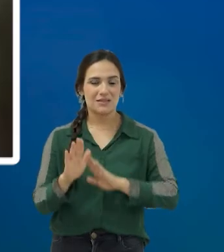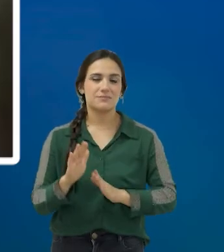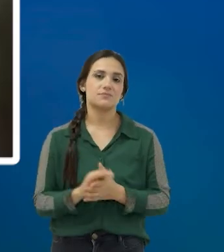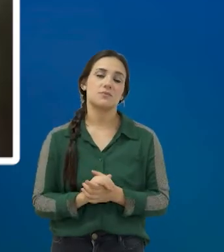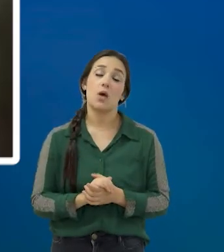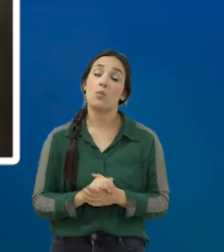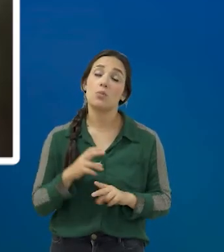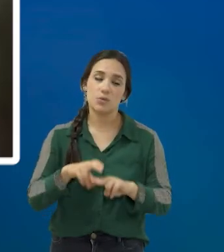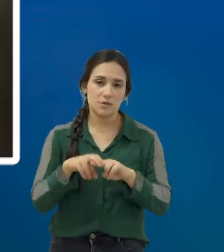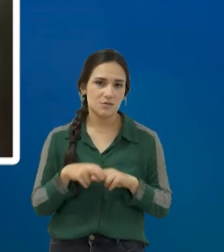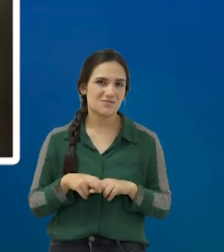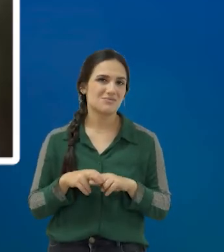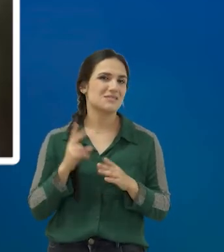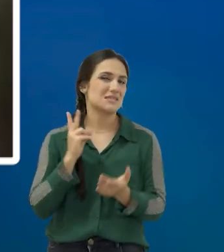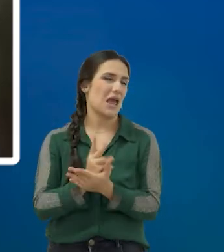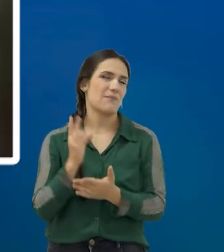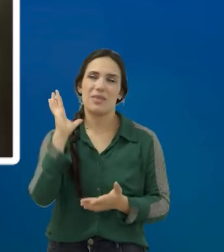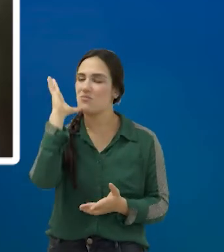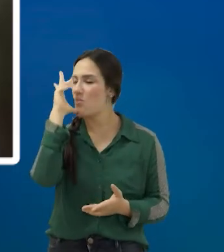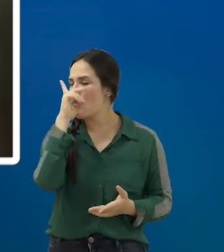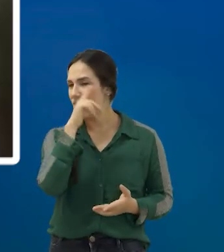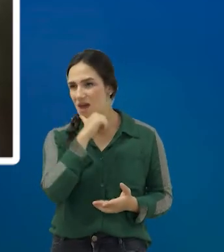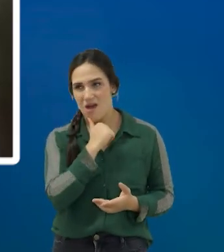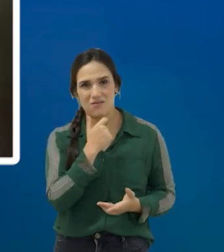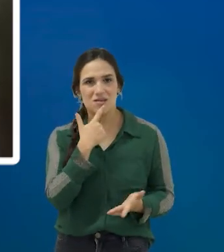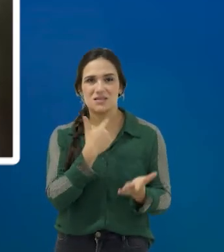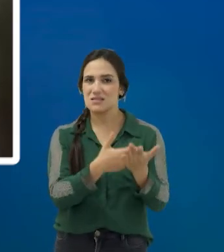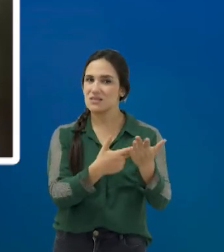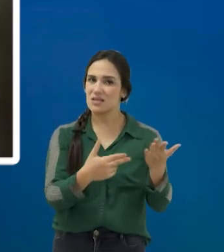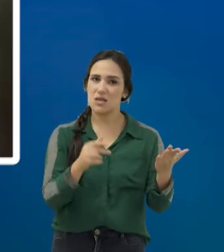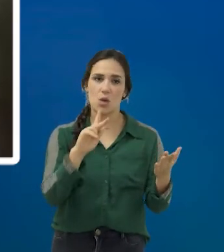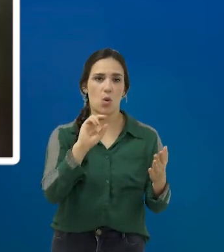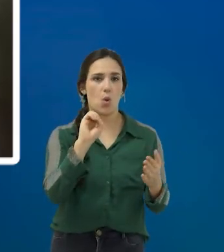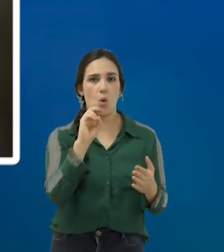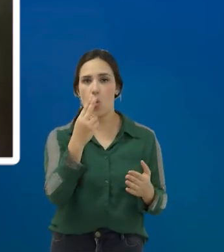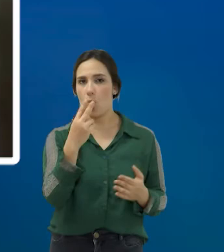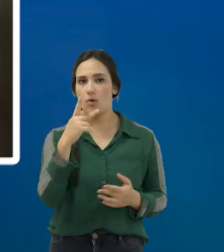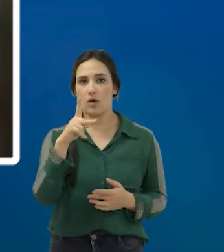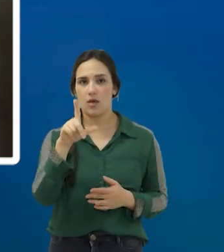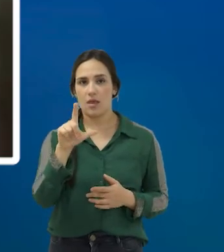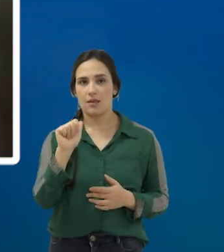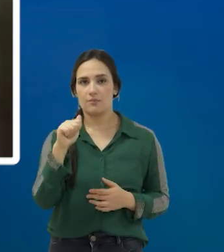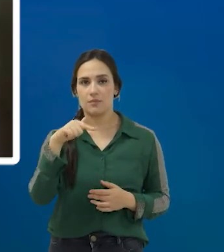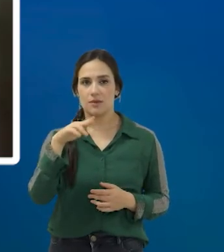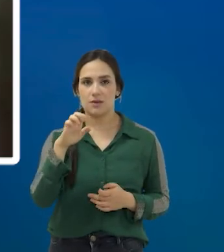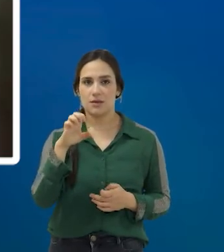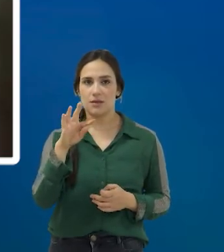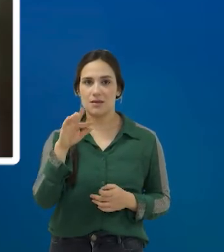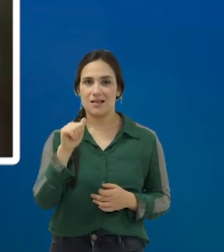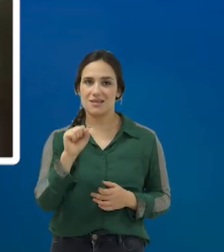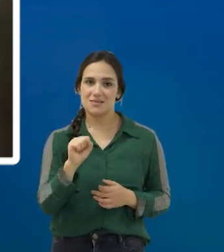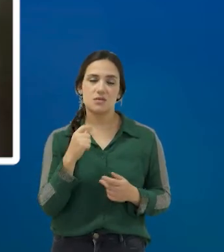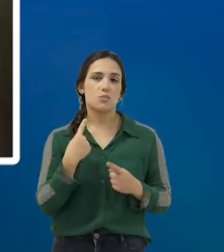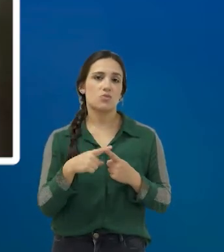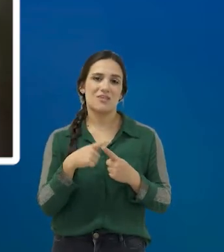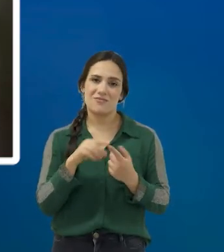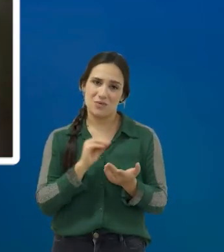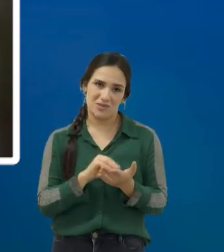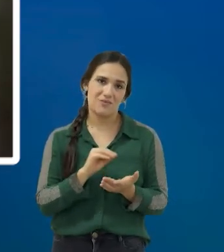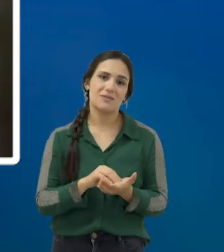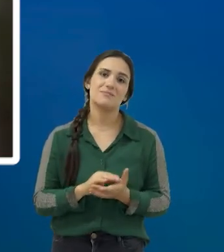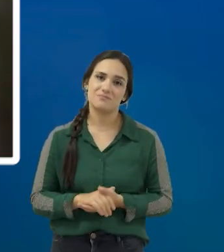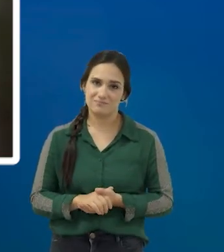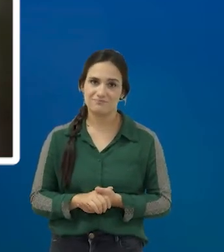assim, eventualmente, demorava a chegar sangue, demorava a chegar plaqueta, porque não havia escassez nos